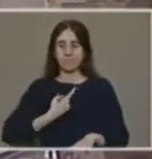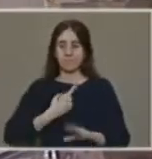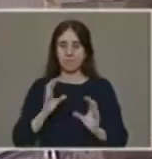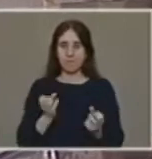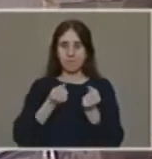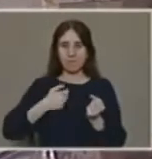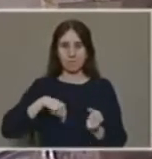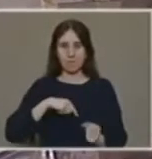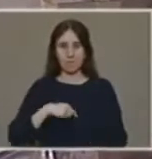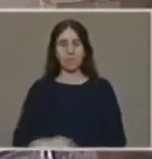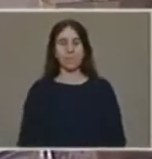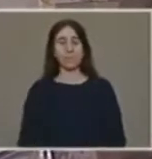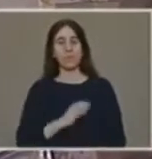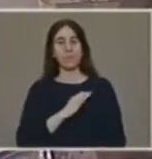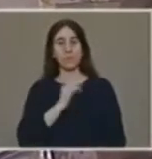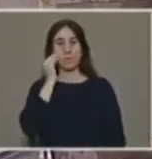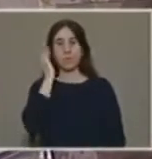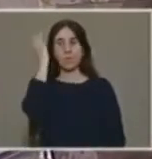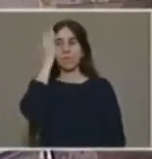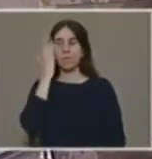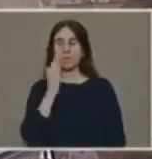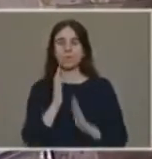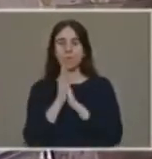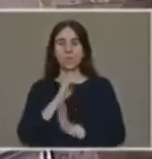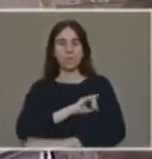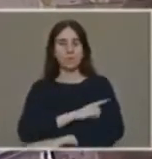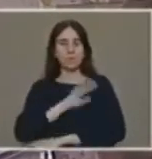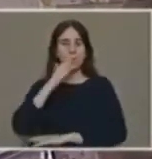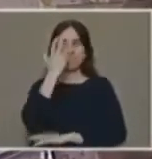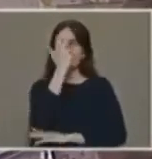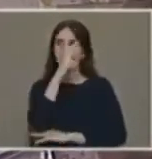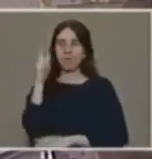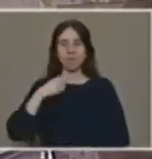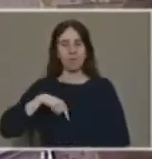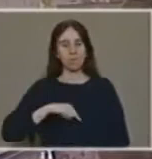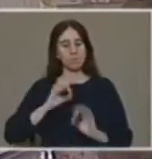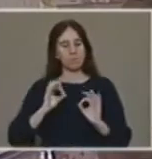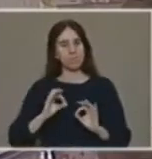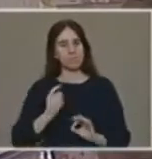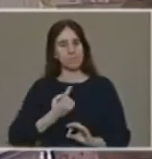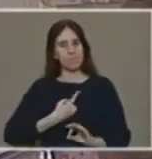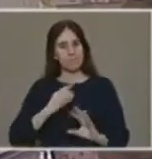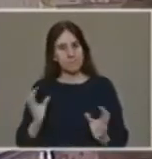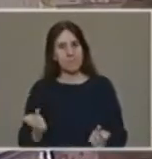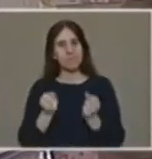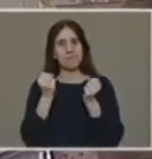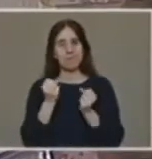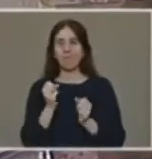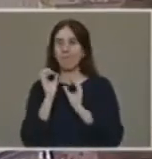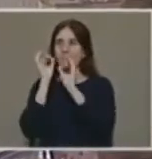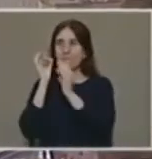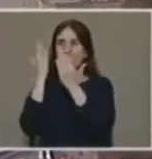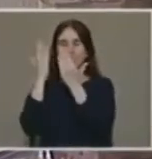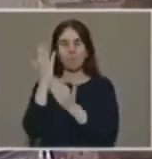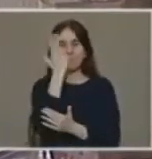Amém. Senhor Pai Santo, Deus Eterno e Omnipotente, é verdadeiramente nosso dever e nossa salvação que sempre vos